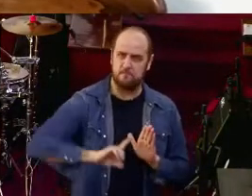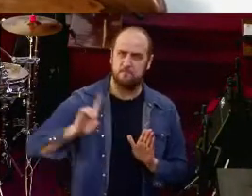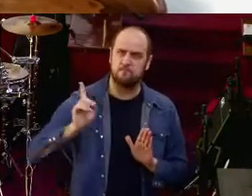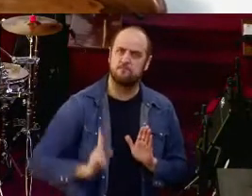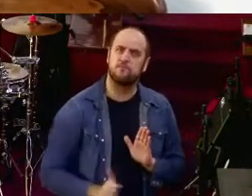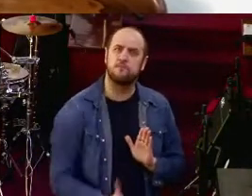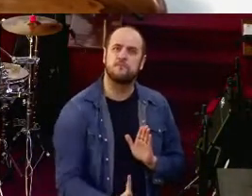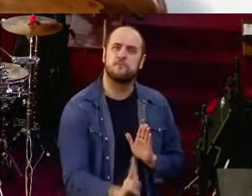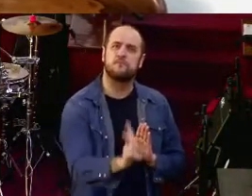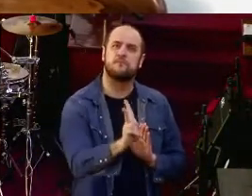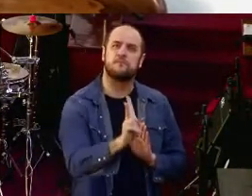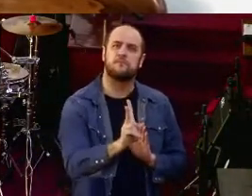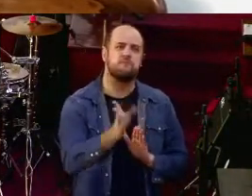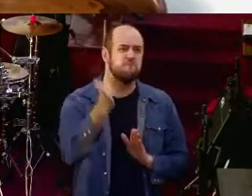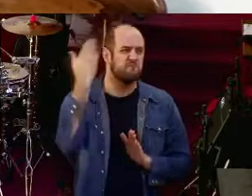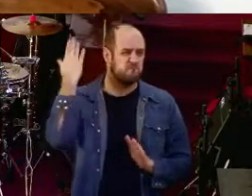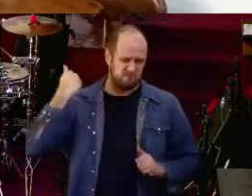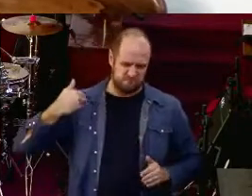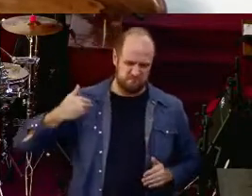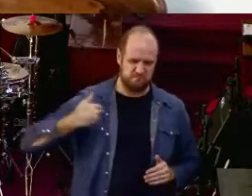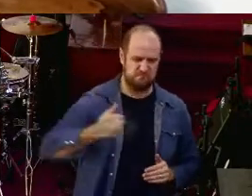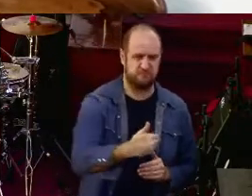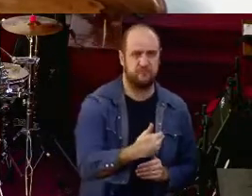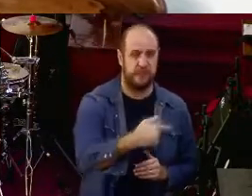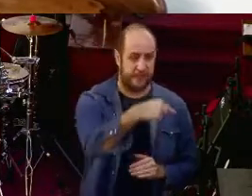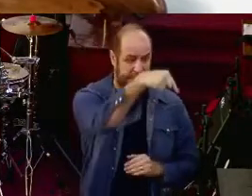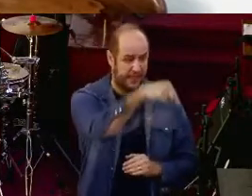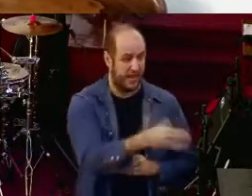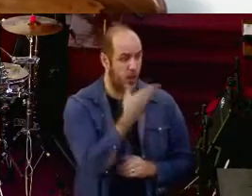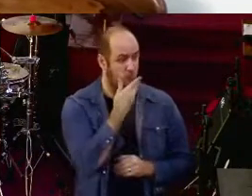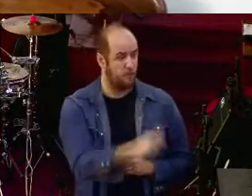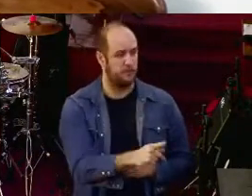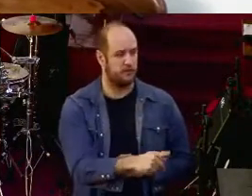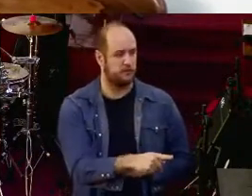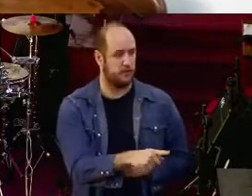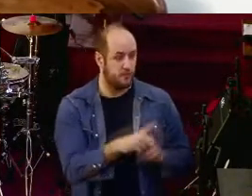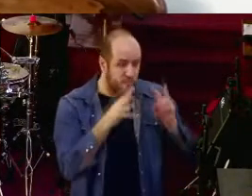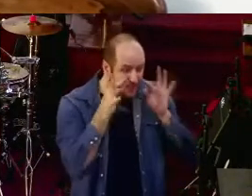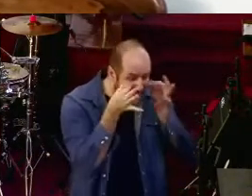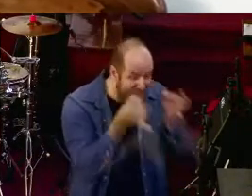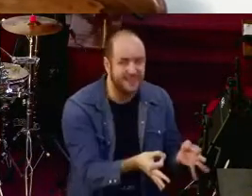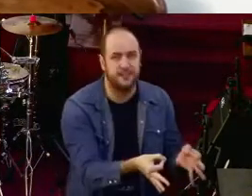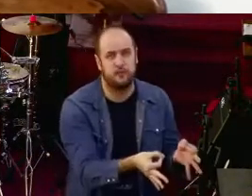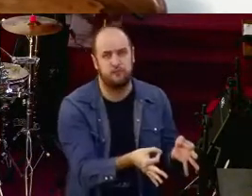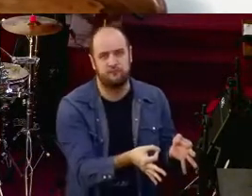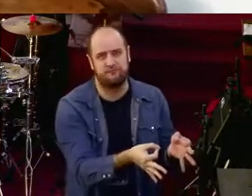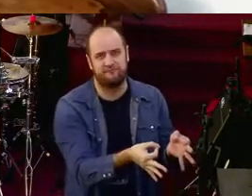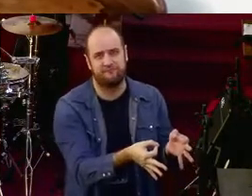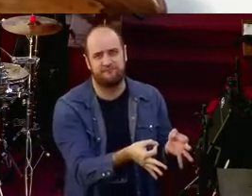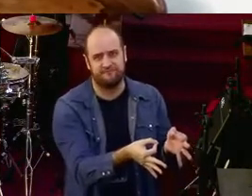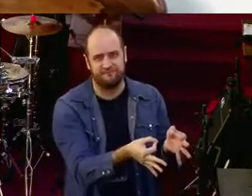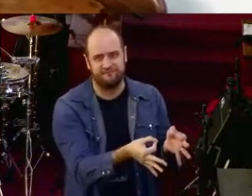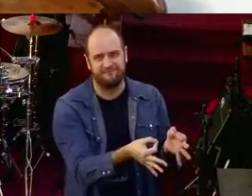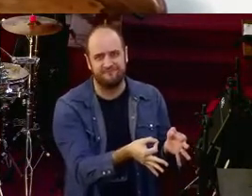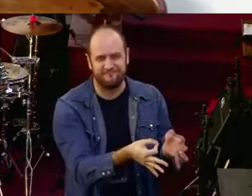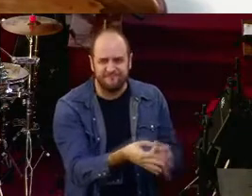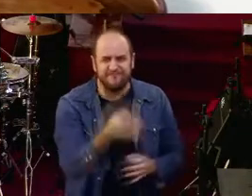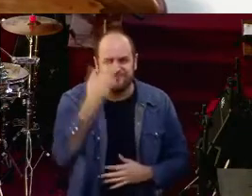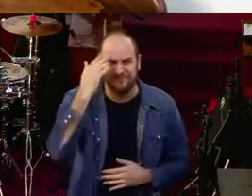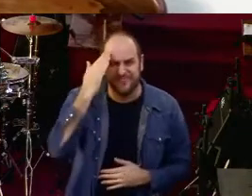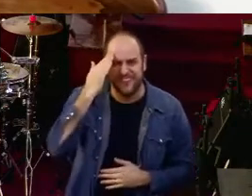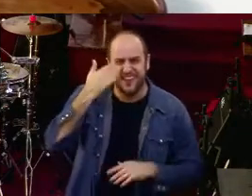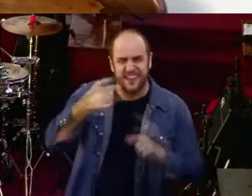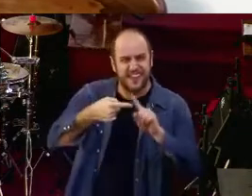ordem de Melquisedeque. Ele é o profeta, ouçam, a ele ouvis. Então essa primeira ideia é